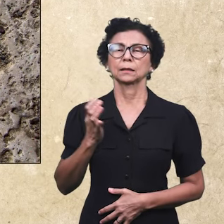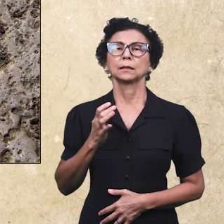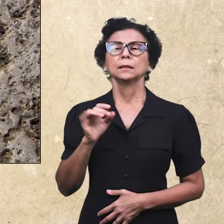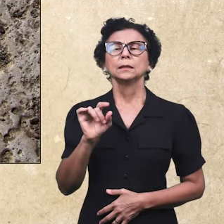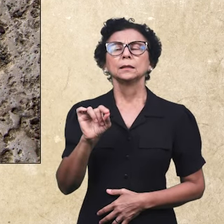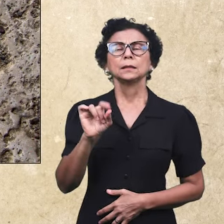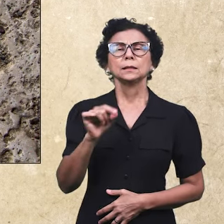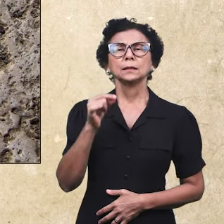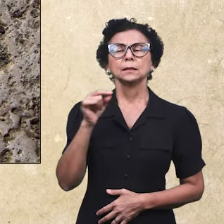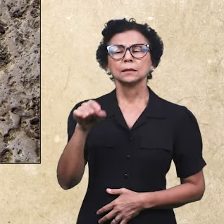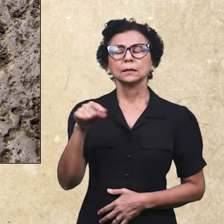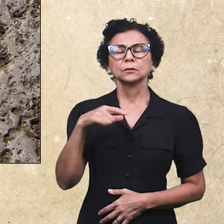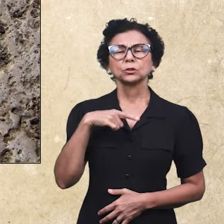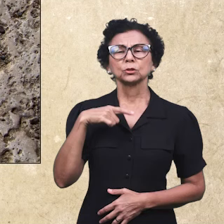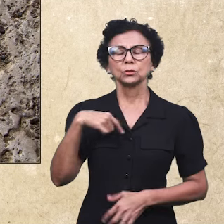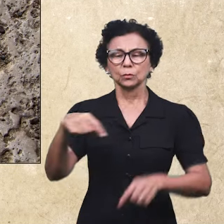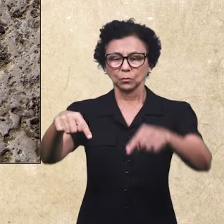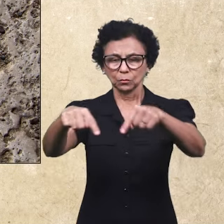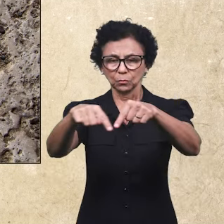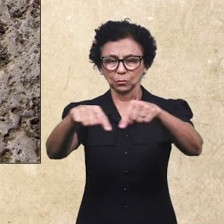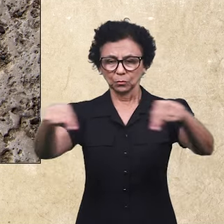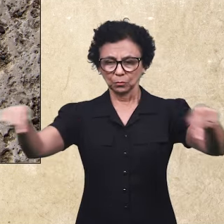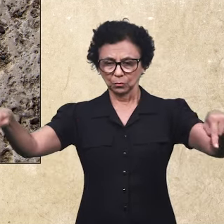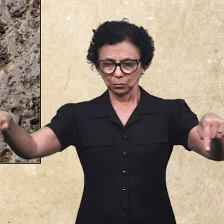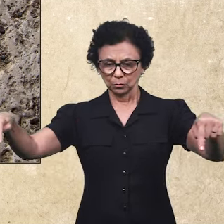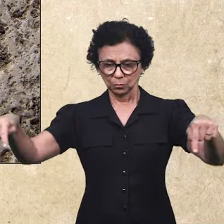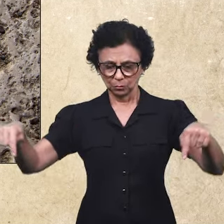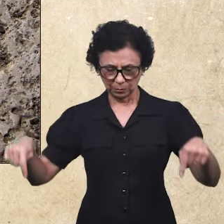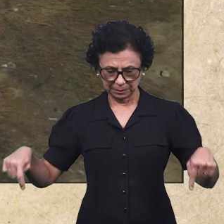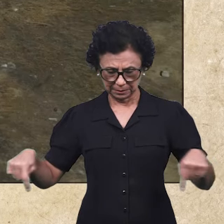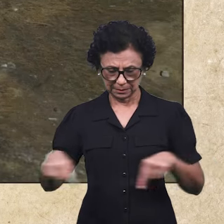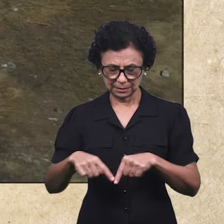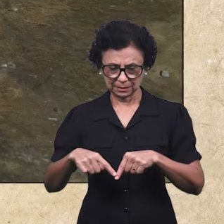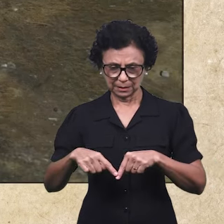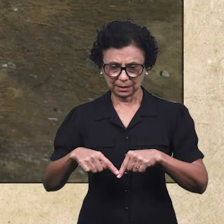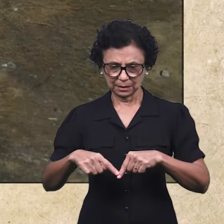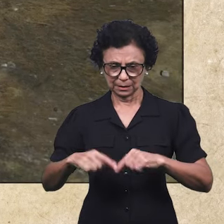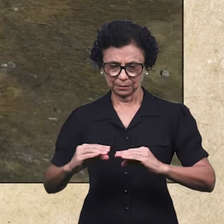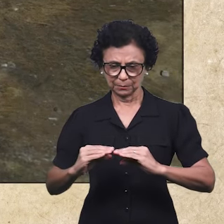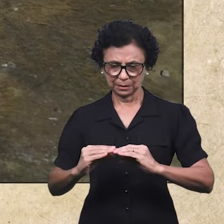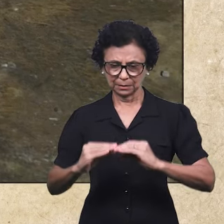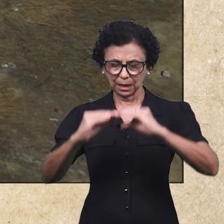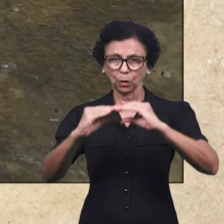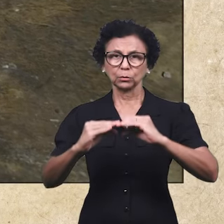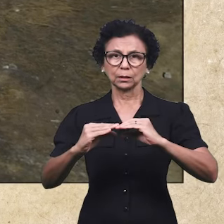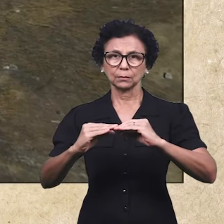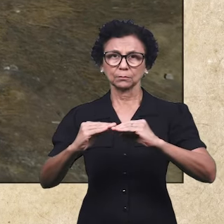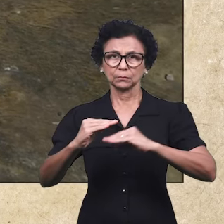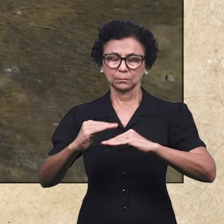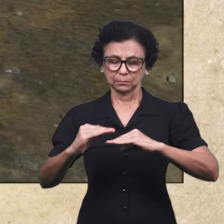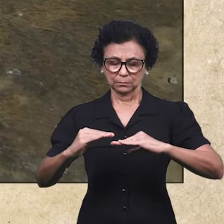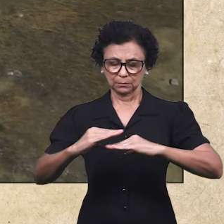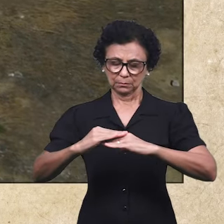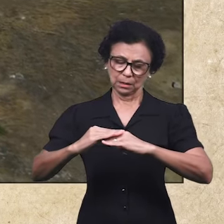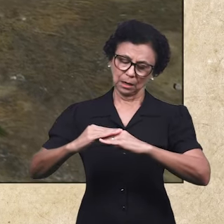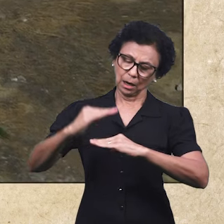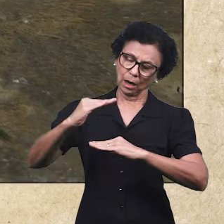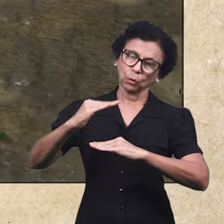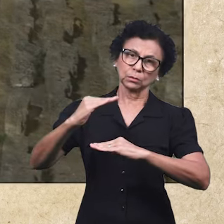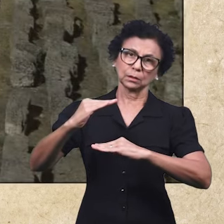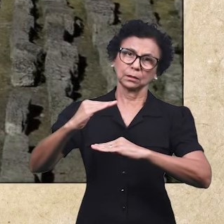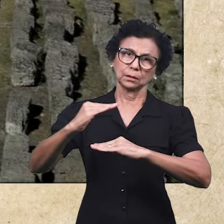até tipo um altarzinho, não é um altar, tem uma saliência mais alta, que era